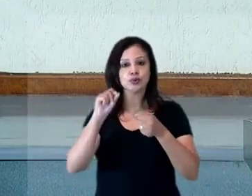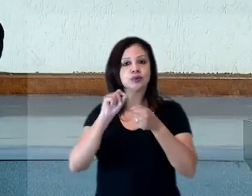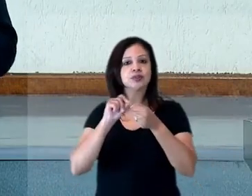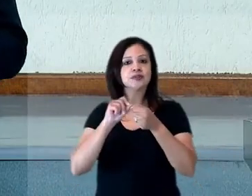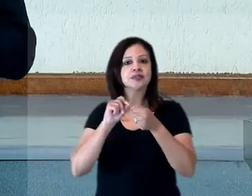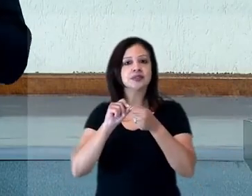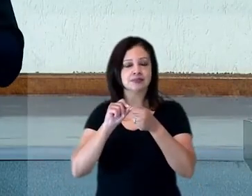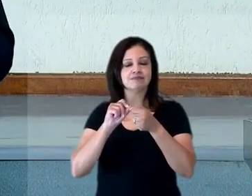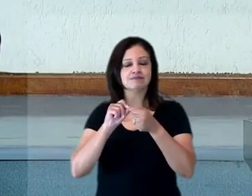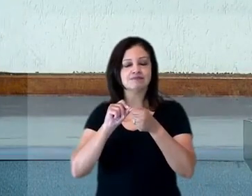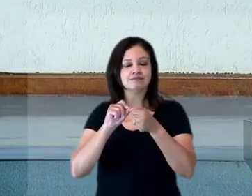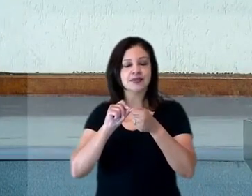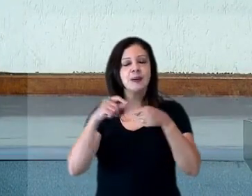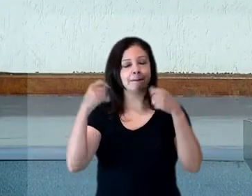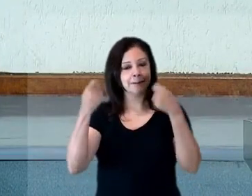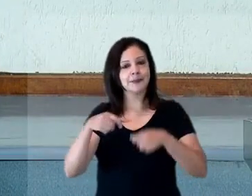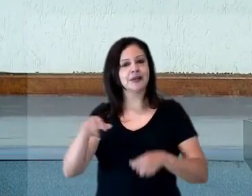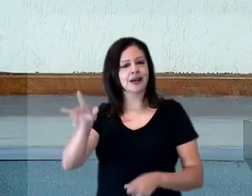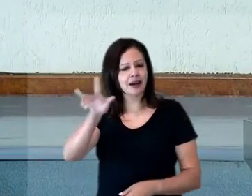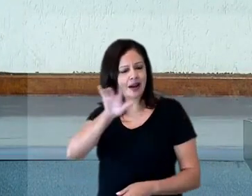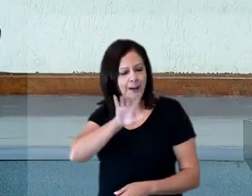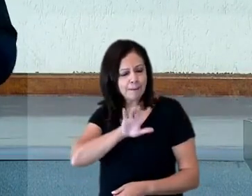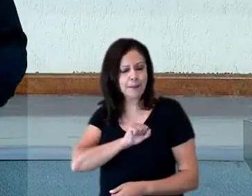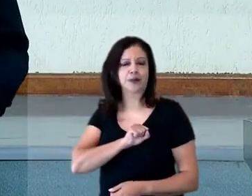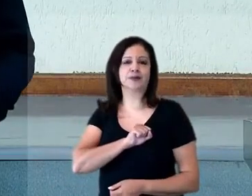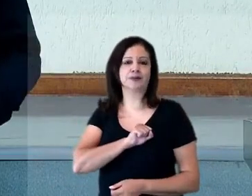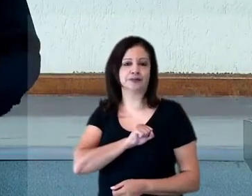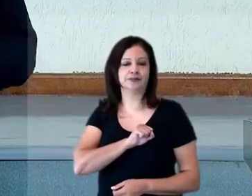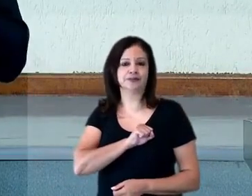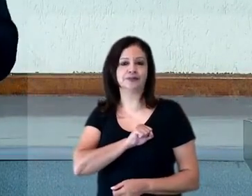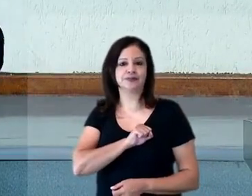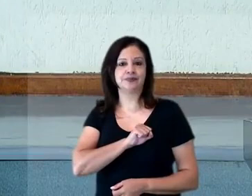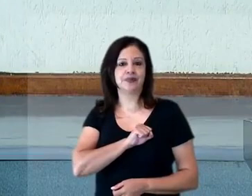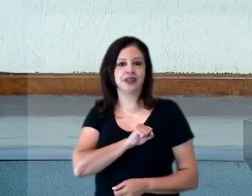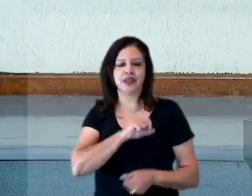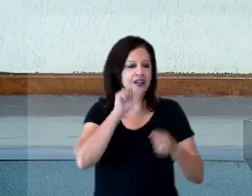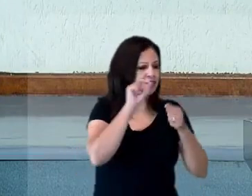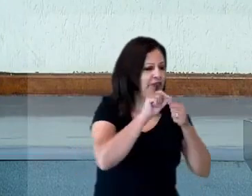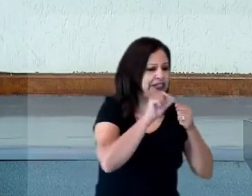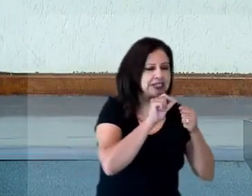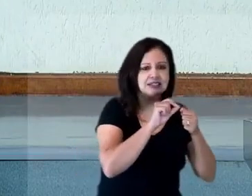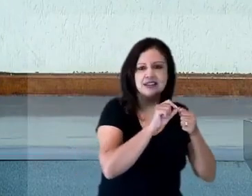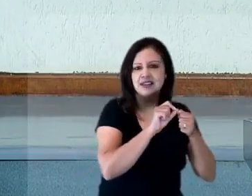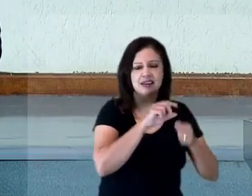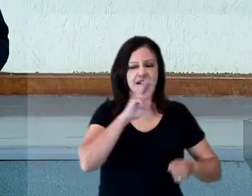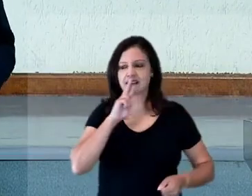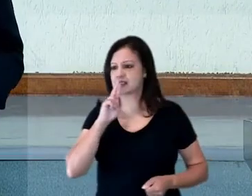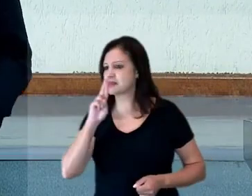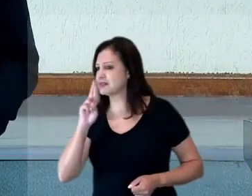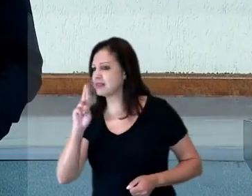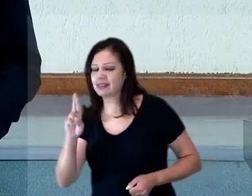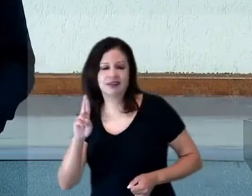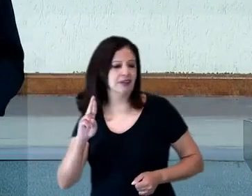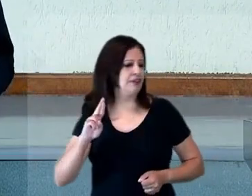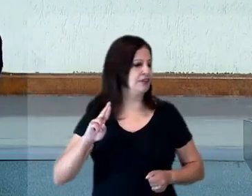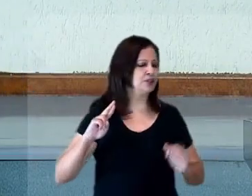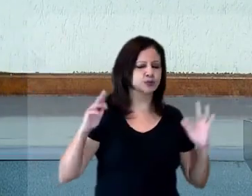amor. Nas suas ações, nas suas reações, nas atitudes, exerça o